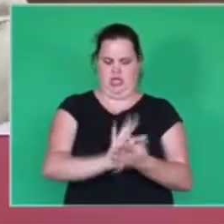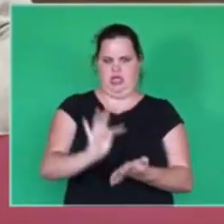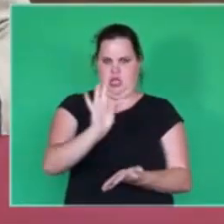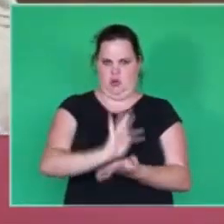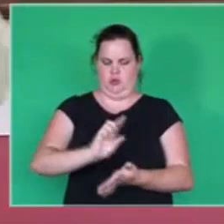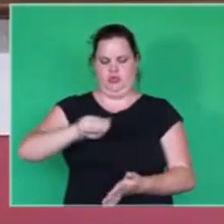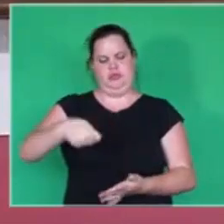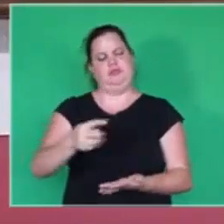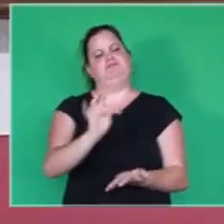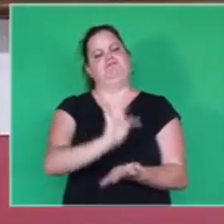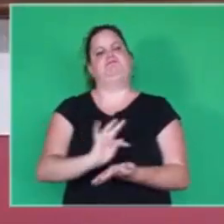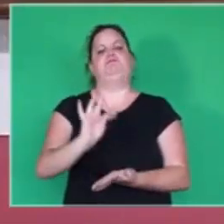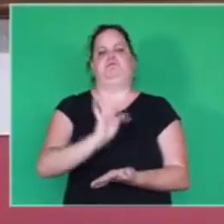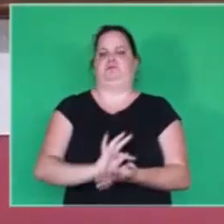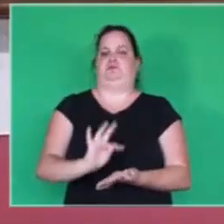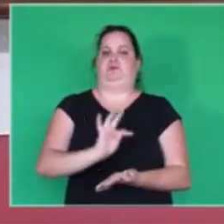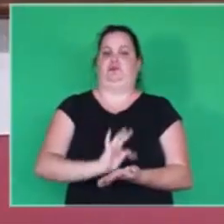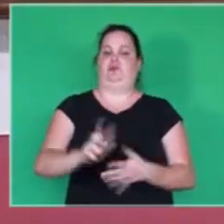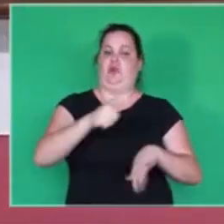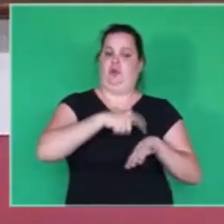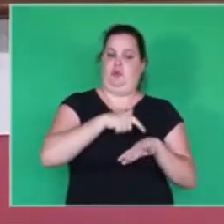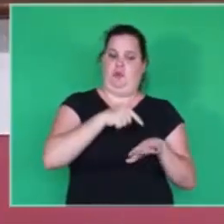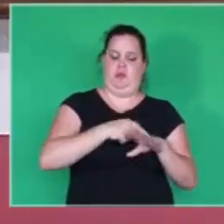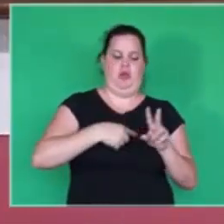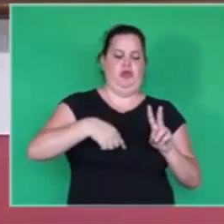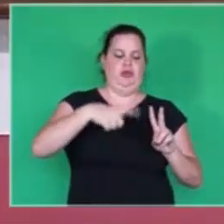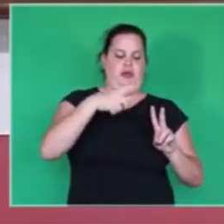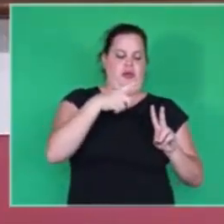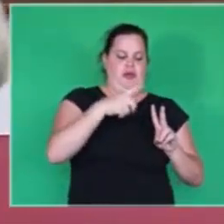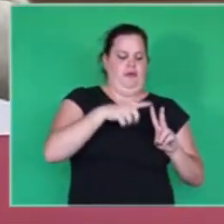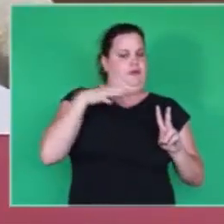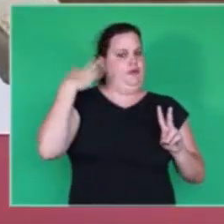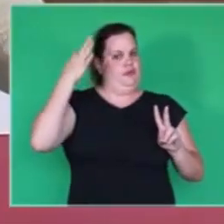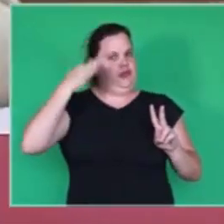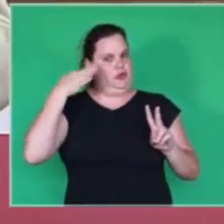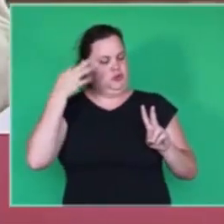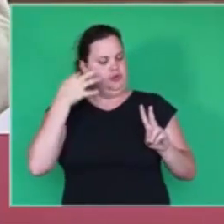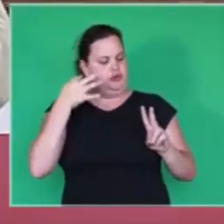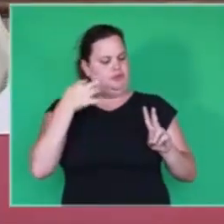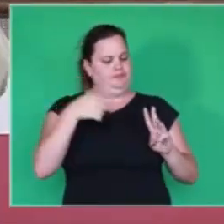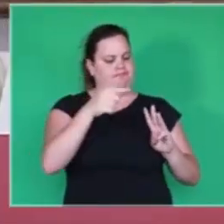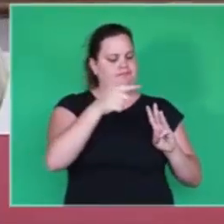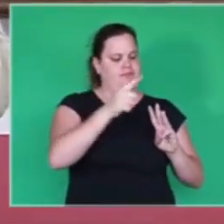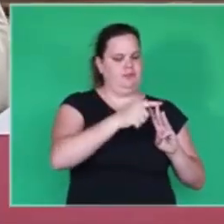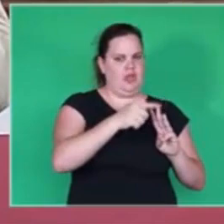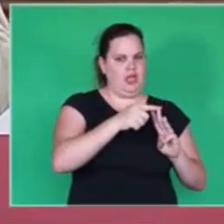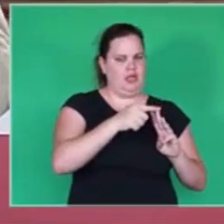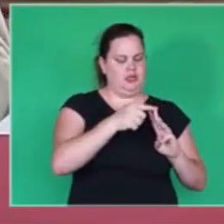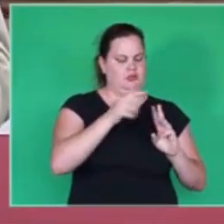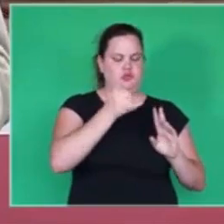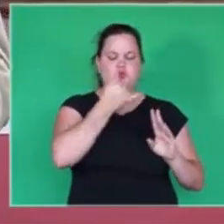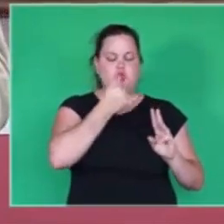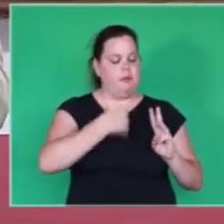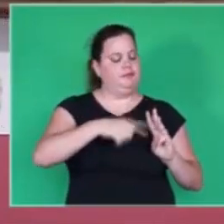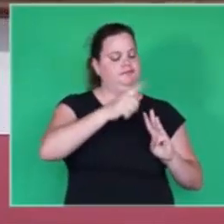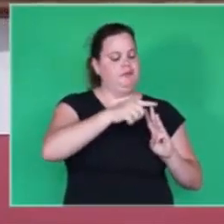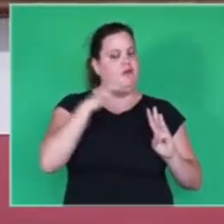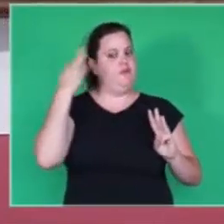teologia. Quando eles entrou filosofia, misturou com teologia,